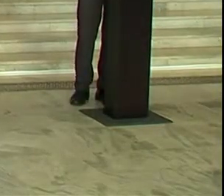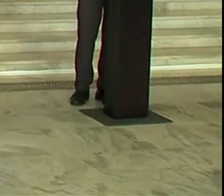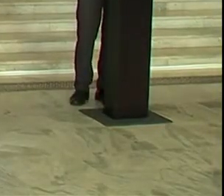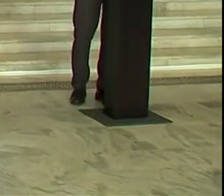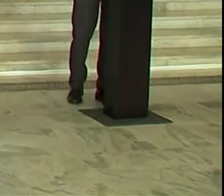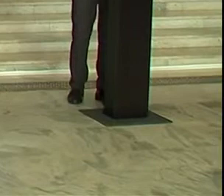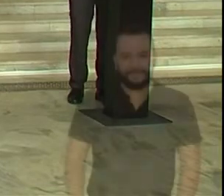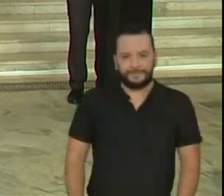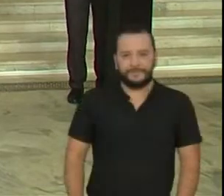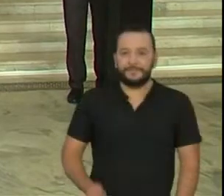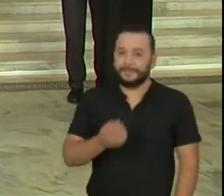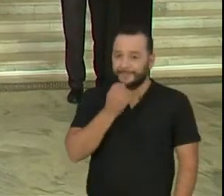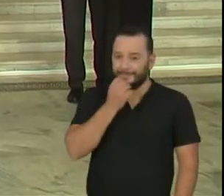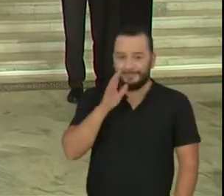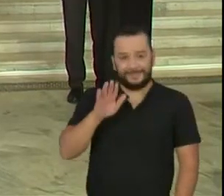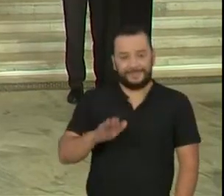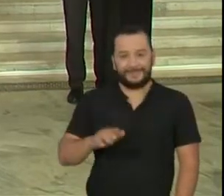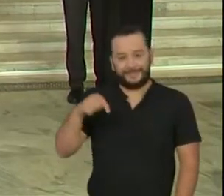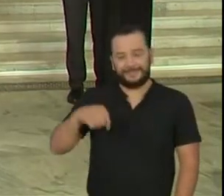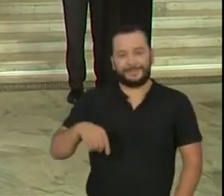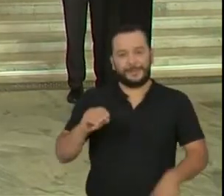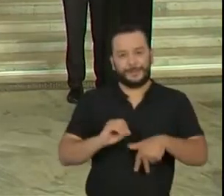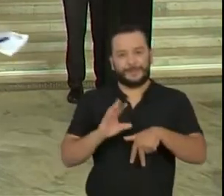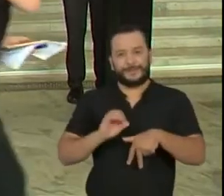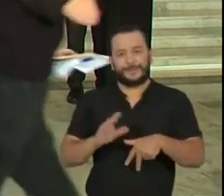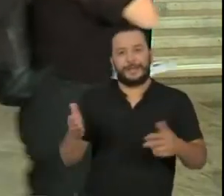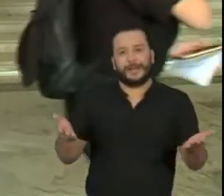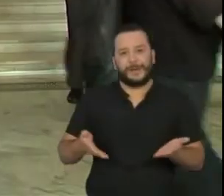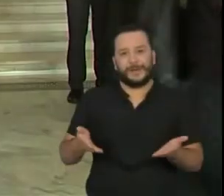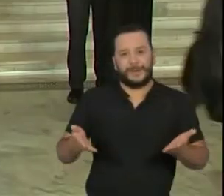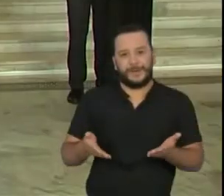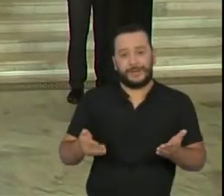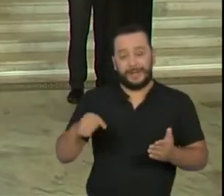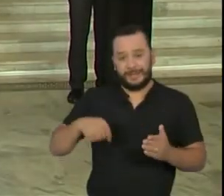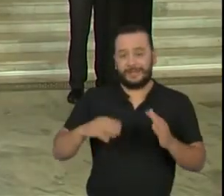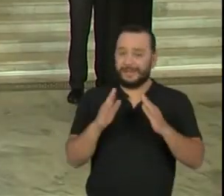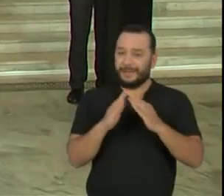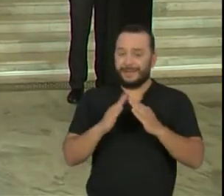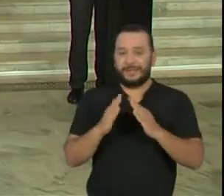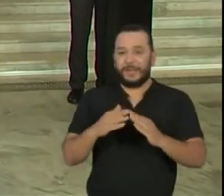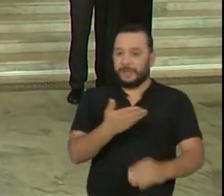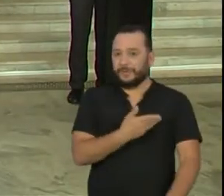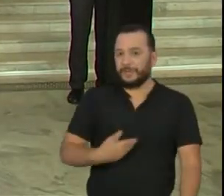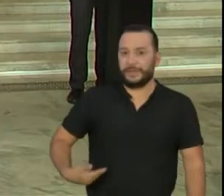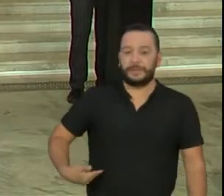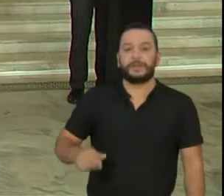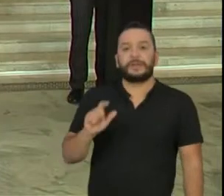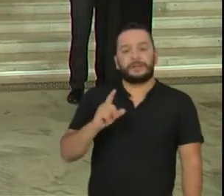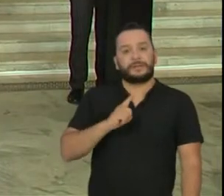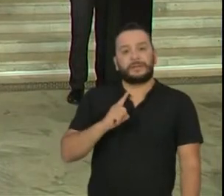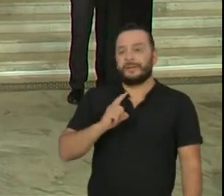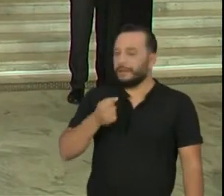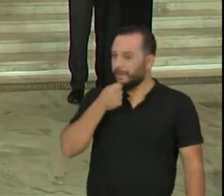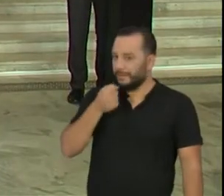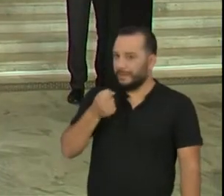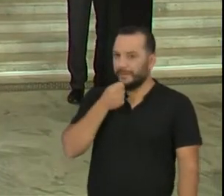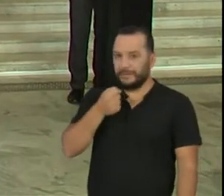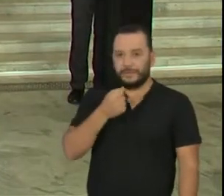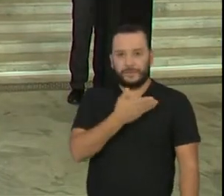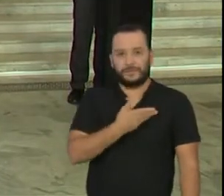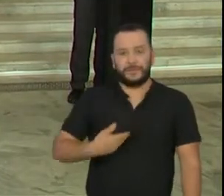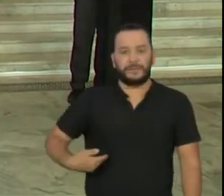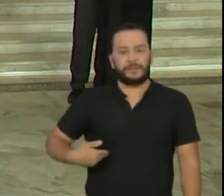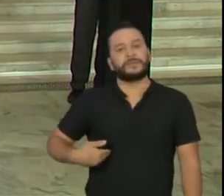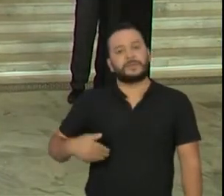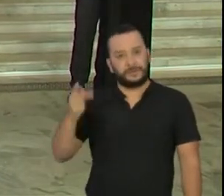Boa tarde, a TV Cultura passa a transmitir a partir de agora, direto do Palácio dos Bandeirantes, na íntegra, a entrevista coletiva do